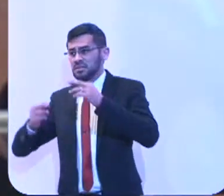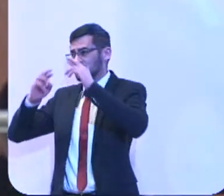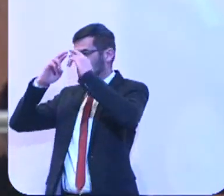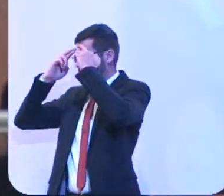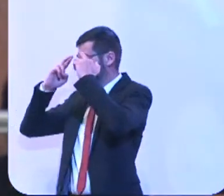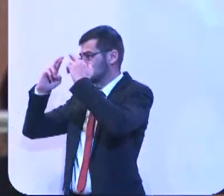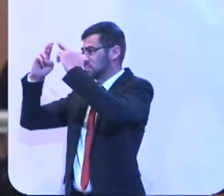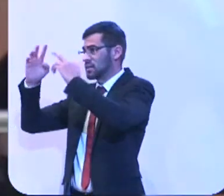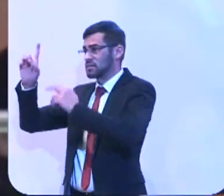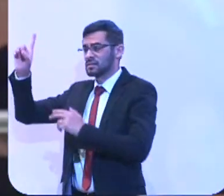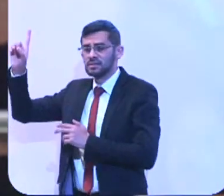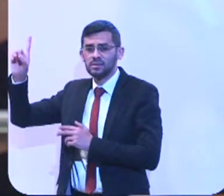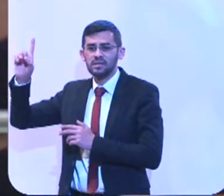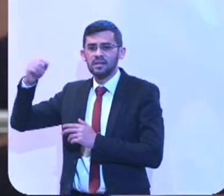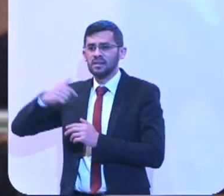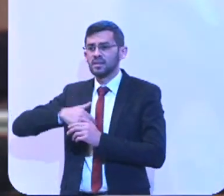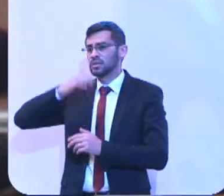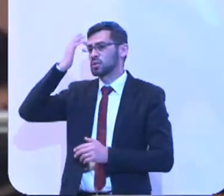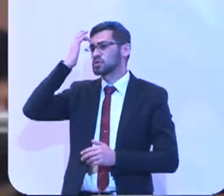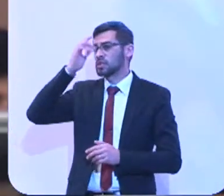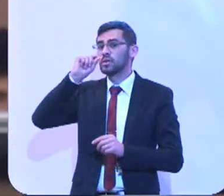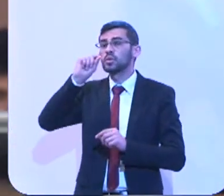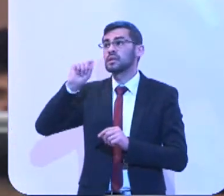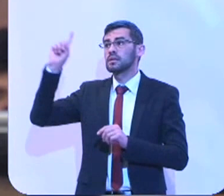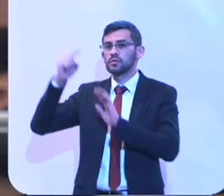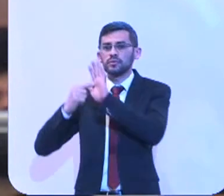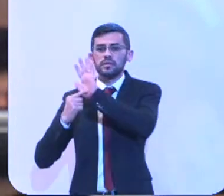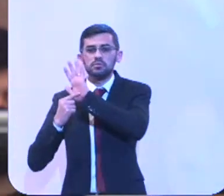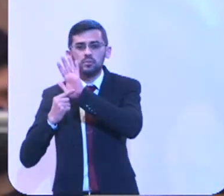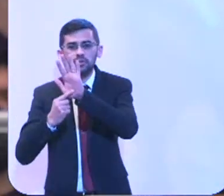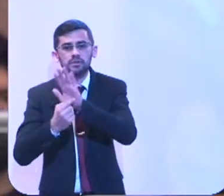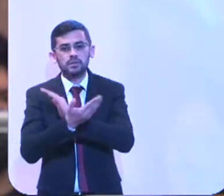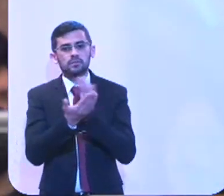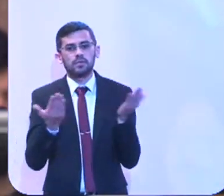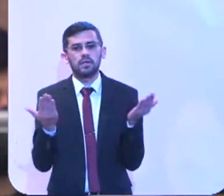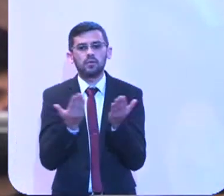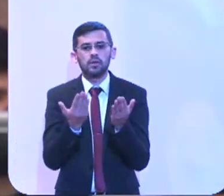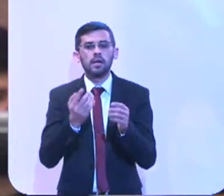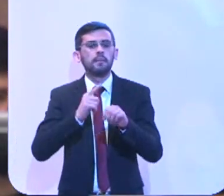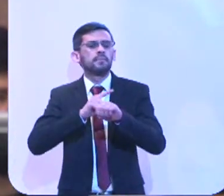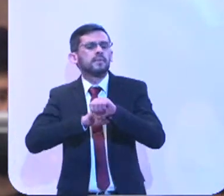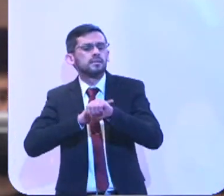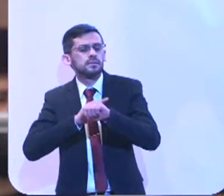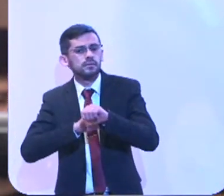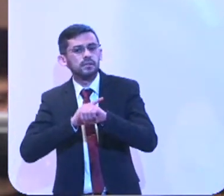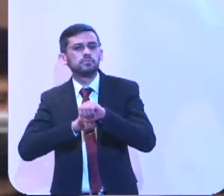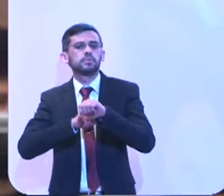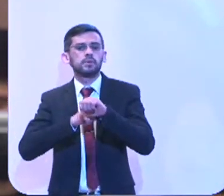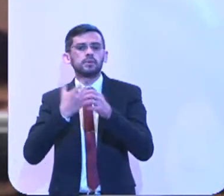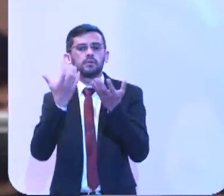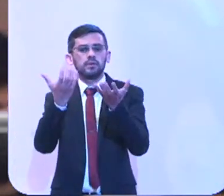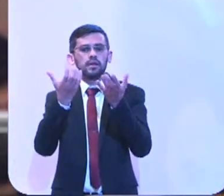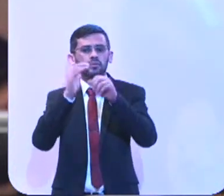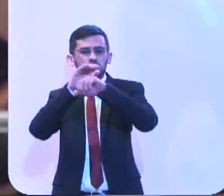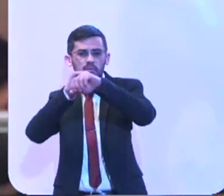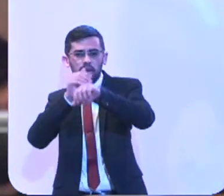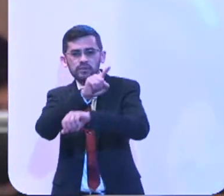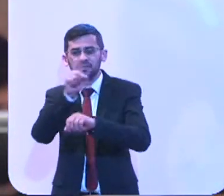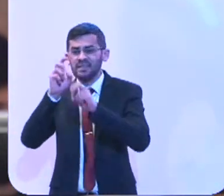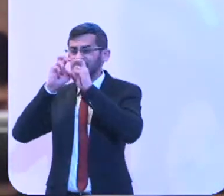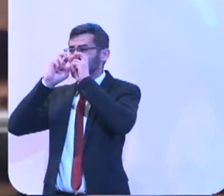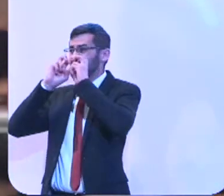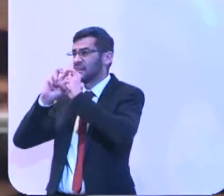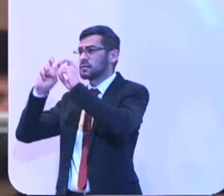devoção. Eu não sei o que Deus está te mostrando agora, mas neste instante eu quero te convidar a